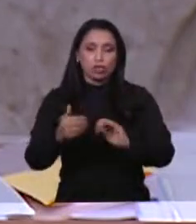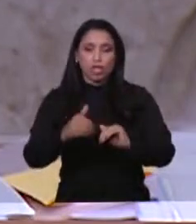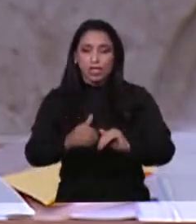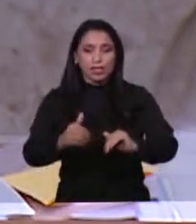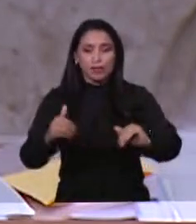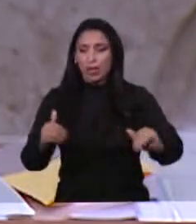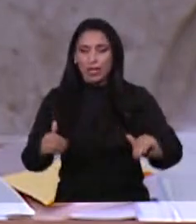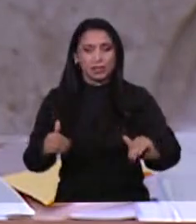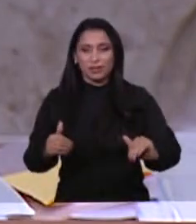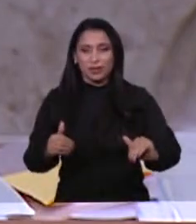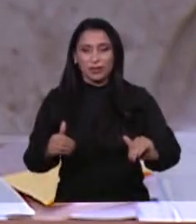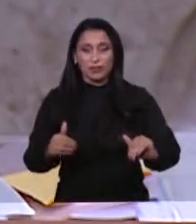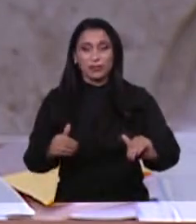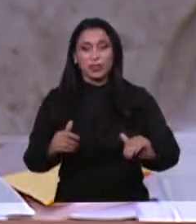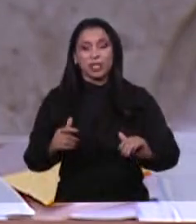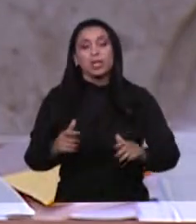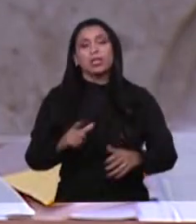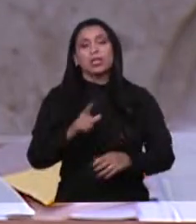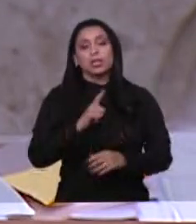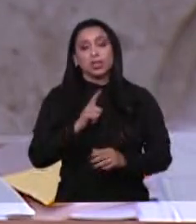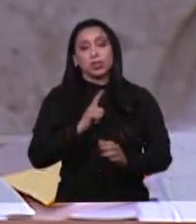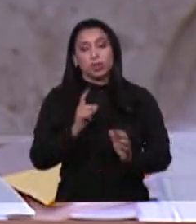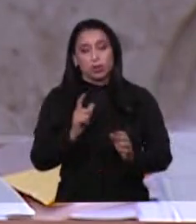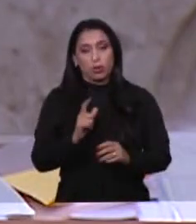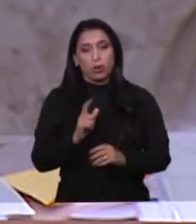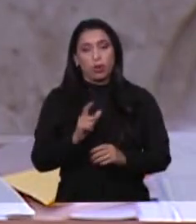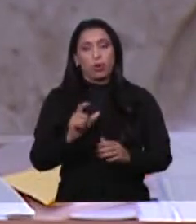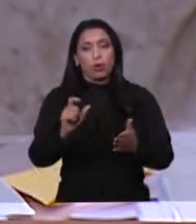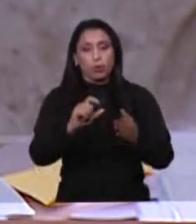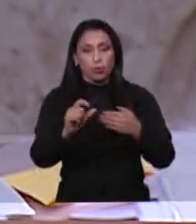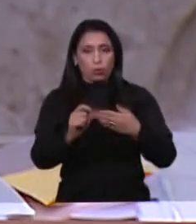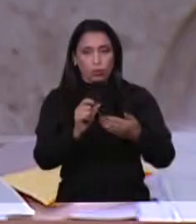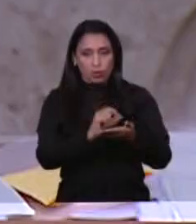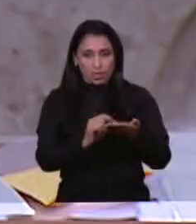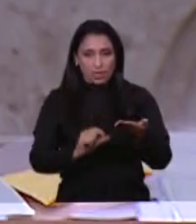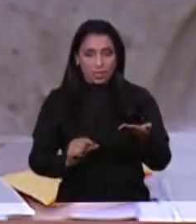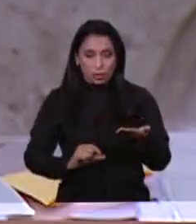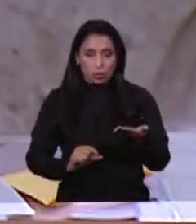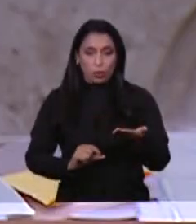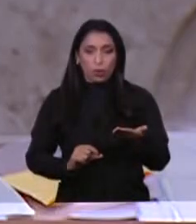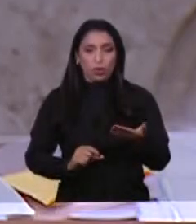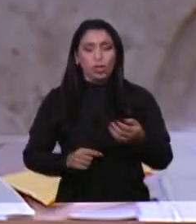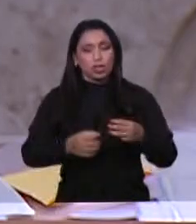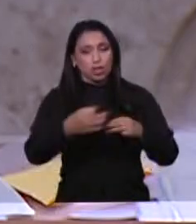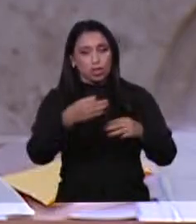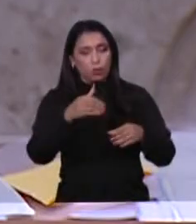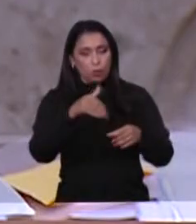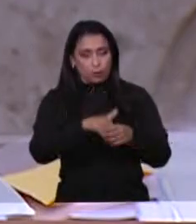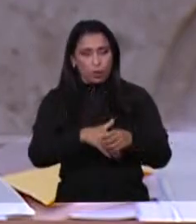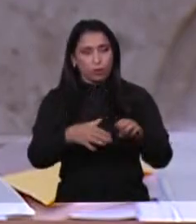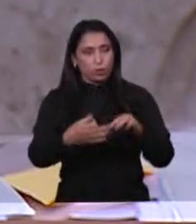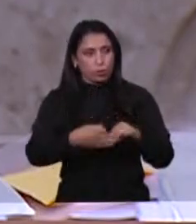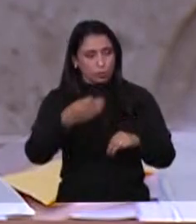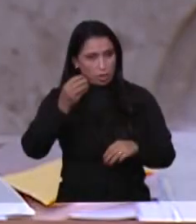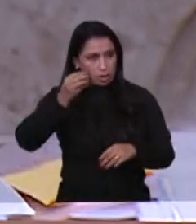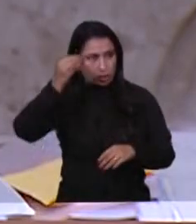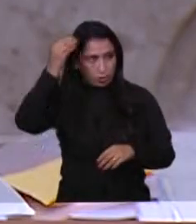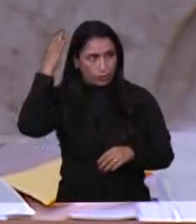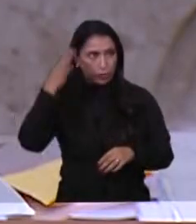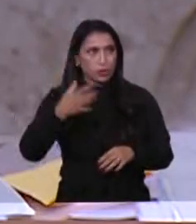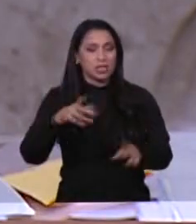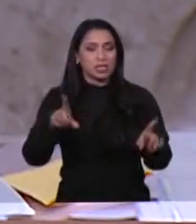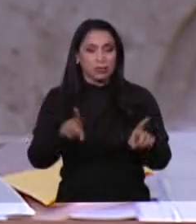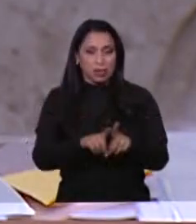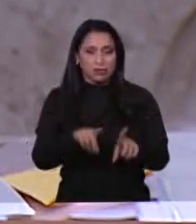E esse ser único, afirma Le Bon, que foi citado no voto do querido ministro Luiz Fux,